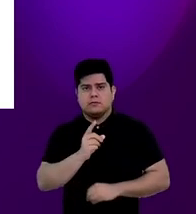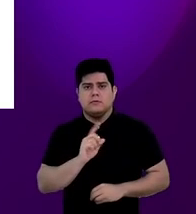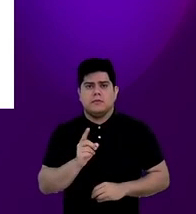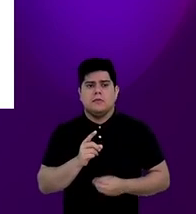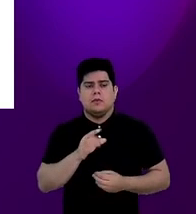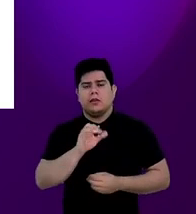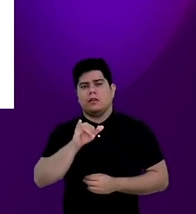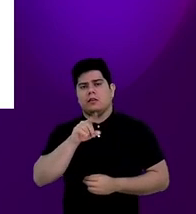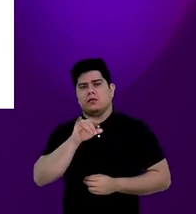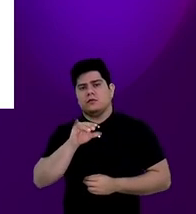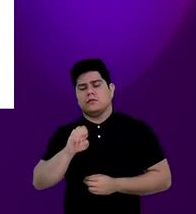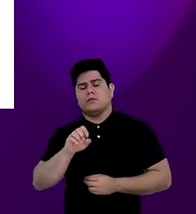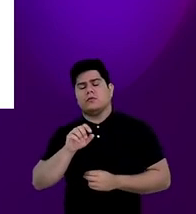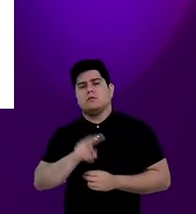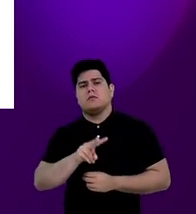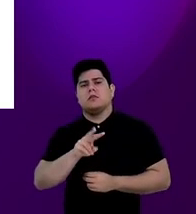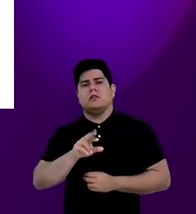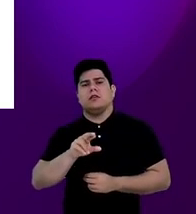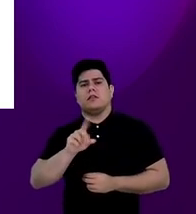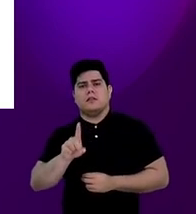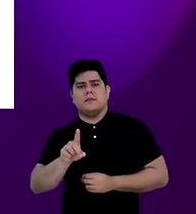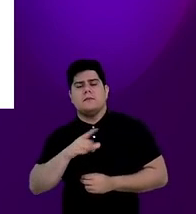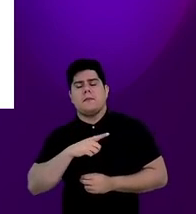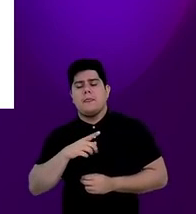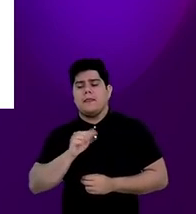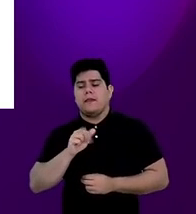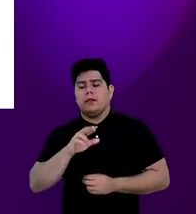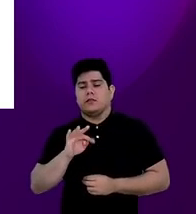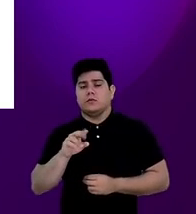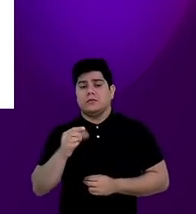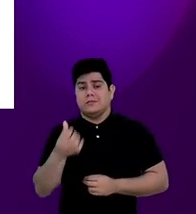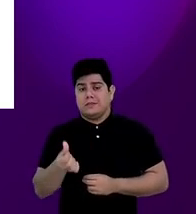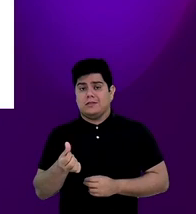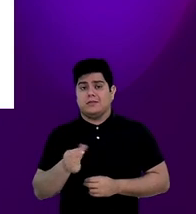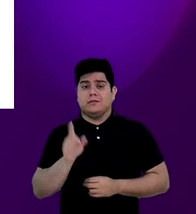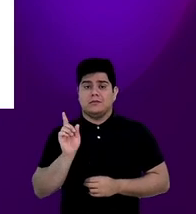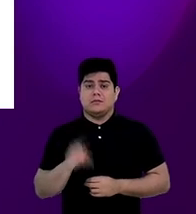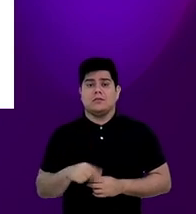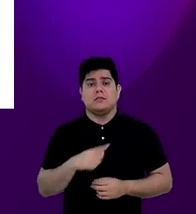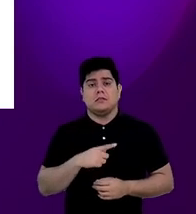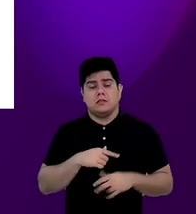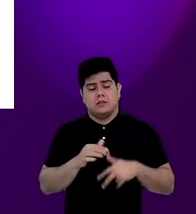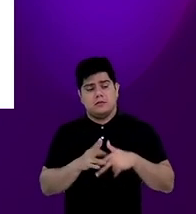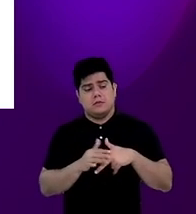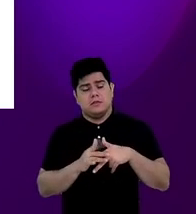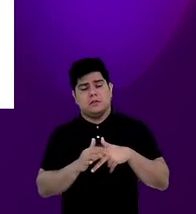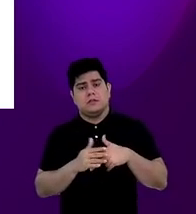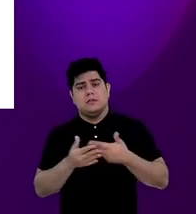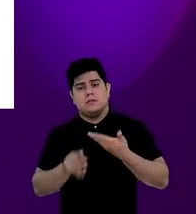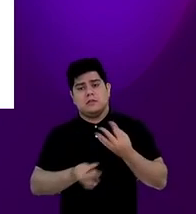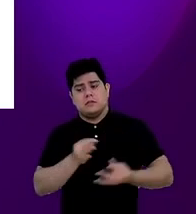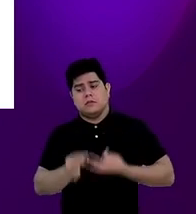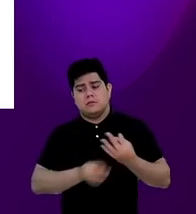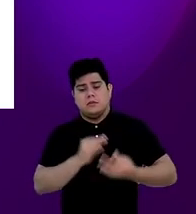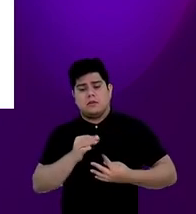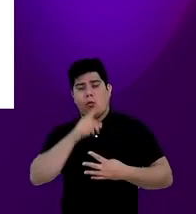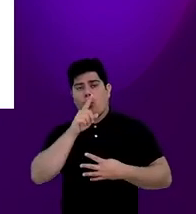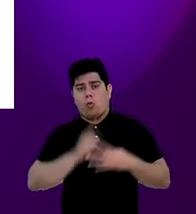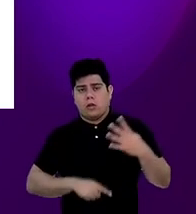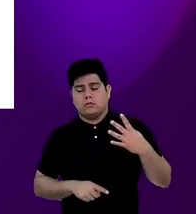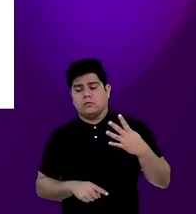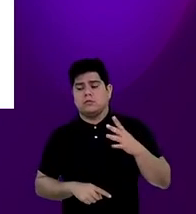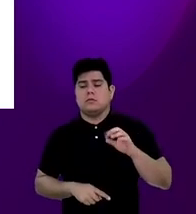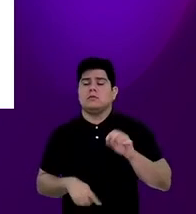com VRD, e o CARTITUDE-6, que coloca os pacientes são tratados com terapia quádrupla